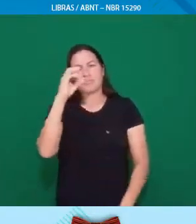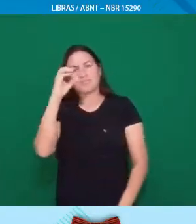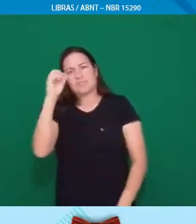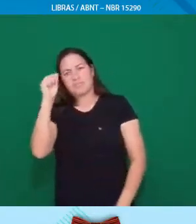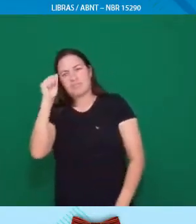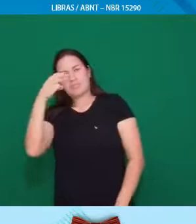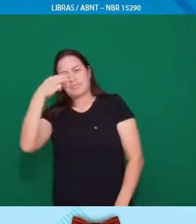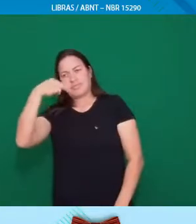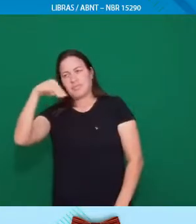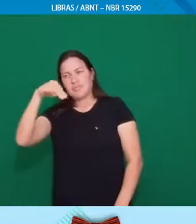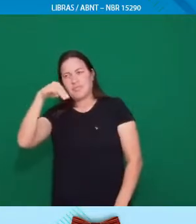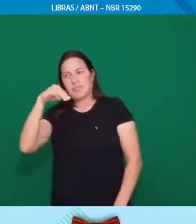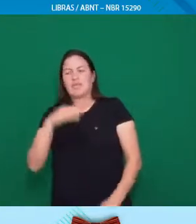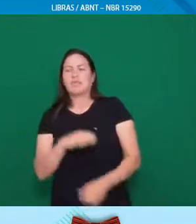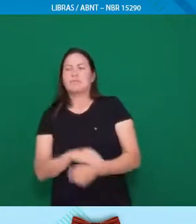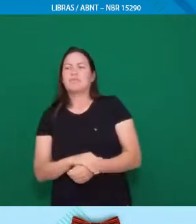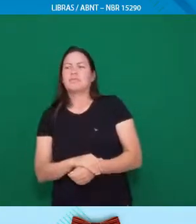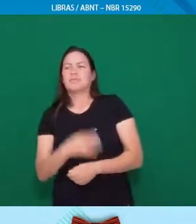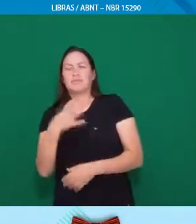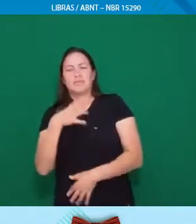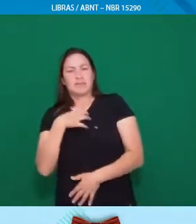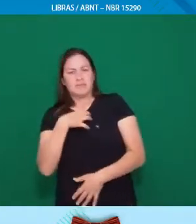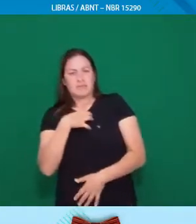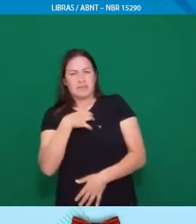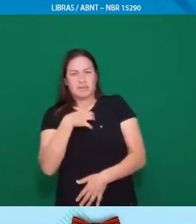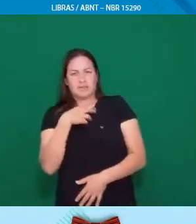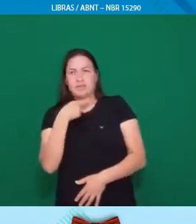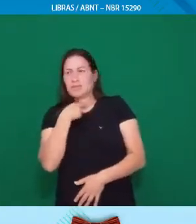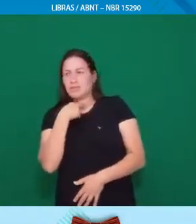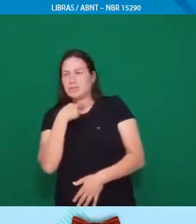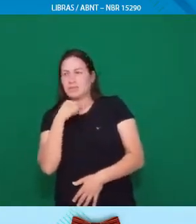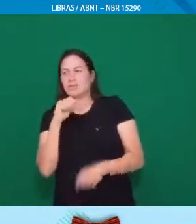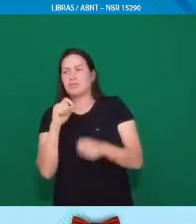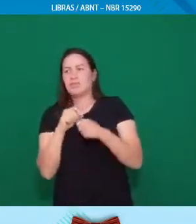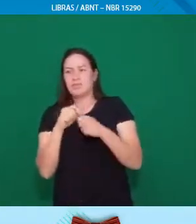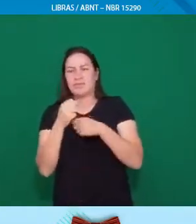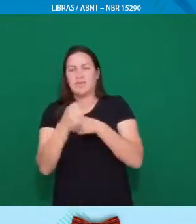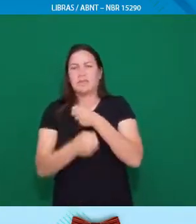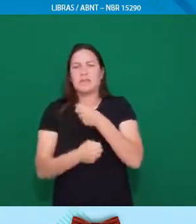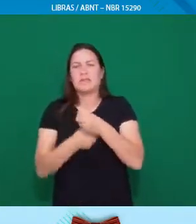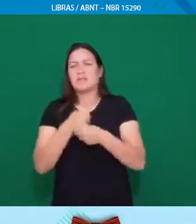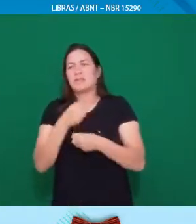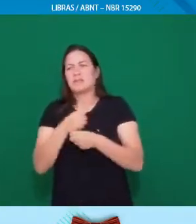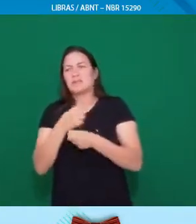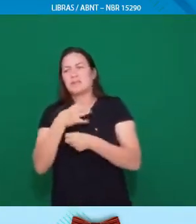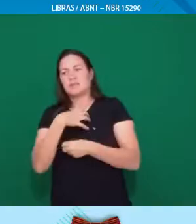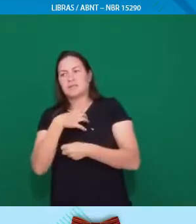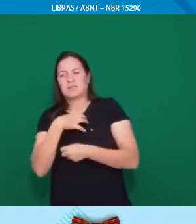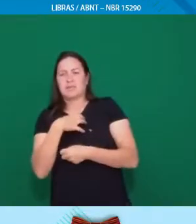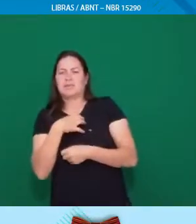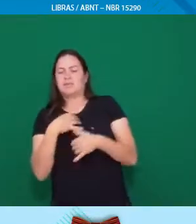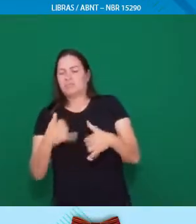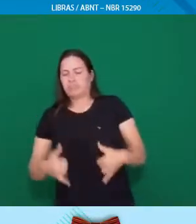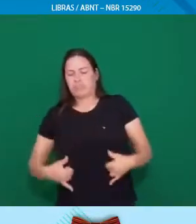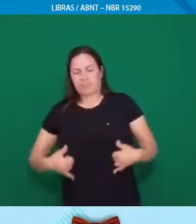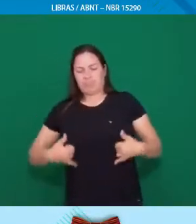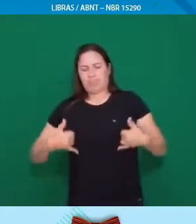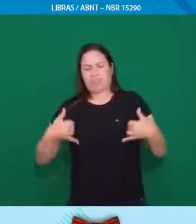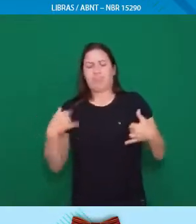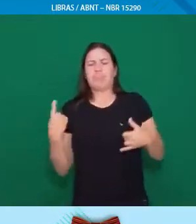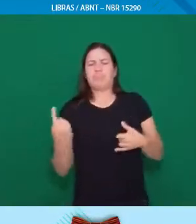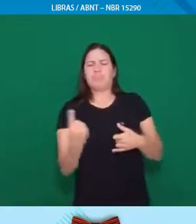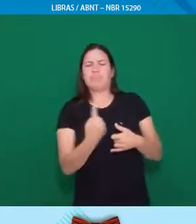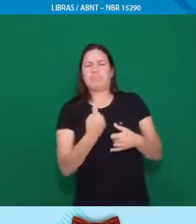michuim que aliás é um o sentimento que eu tendo não poder ter feito o ano passado porque é um momento de satisfação